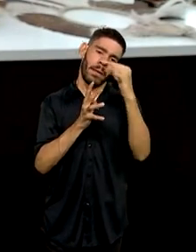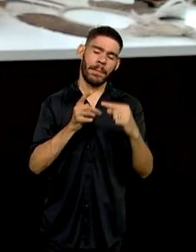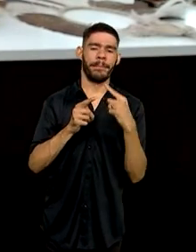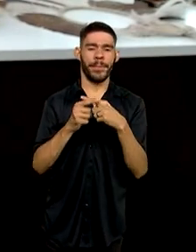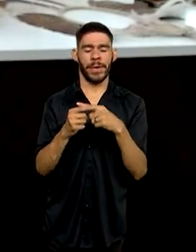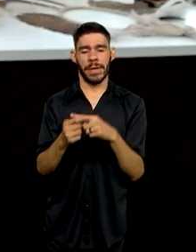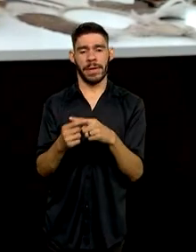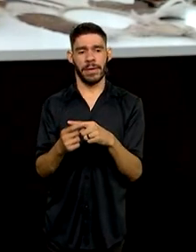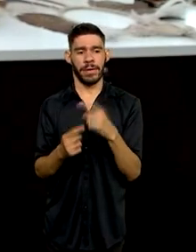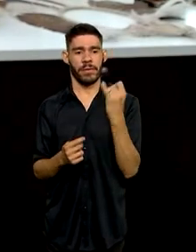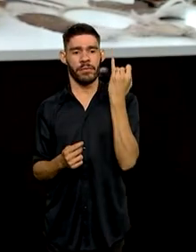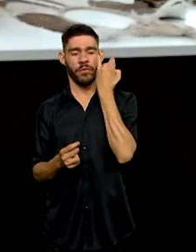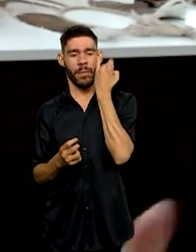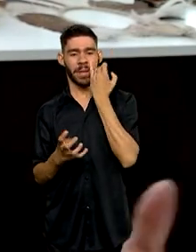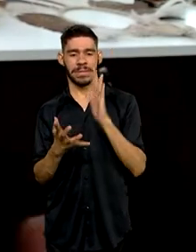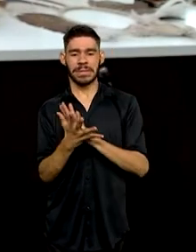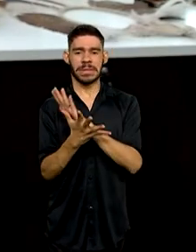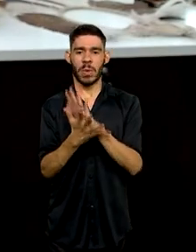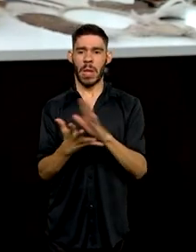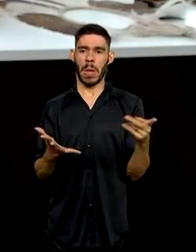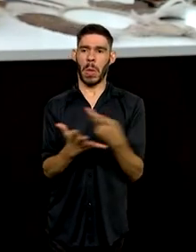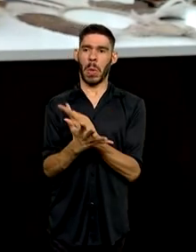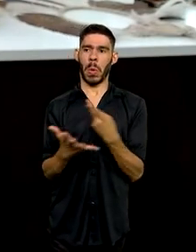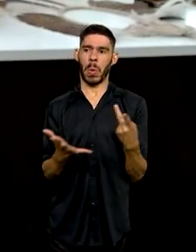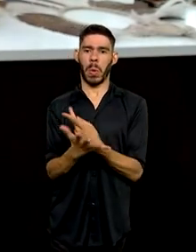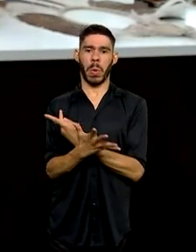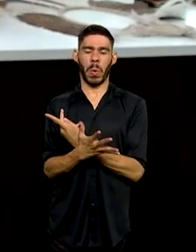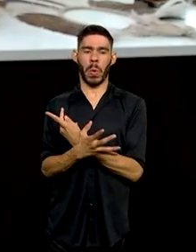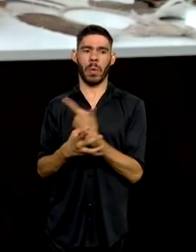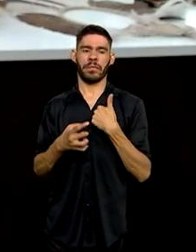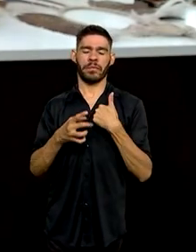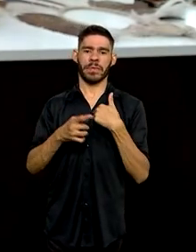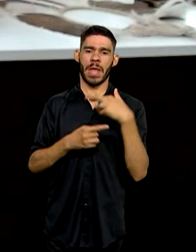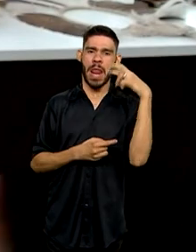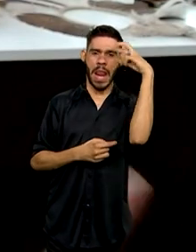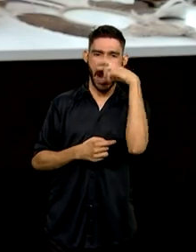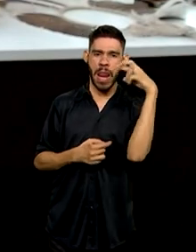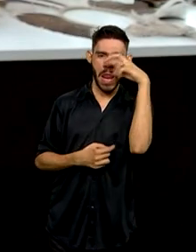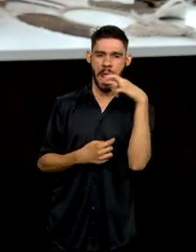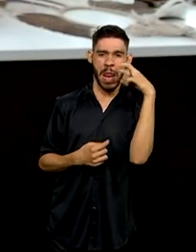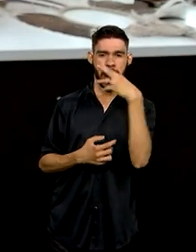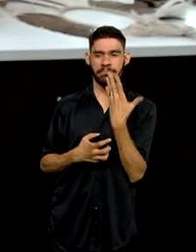informação não vier certa, na hora quando começarem a fazer os cruzamentos,